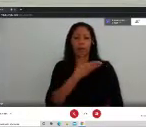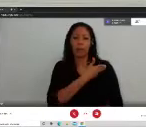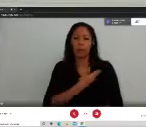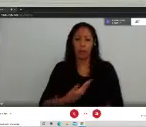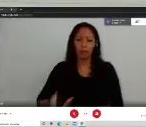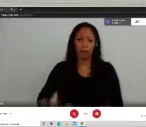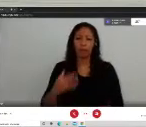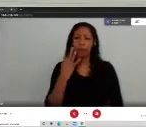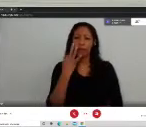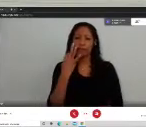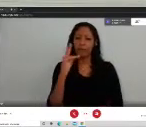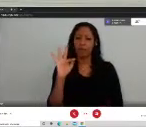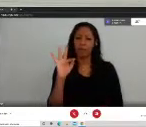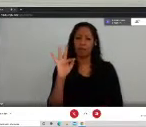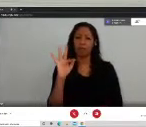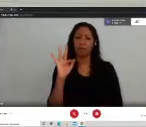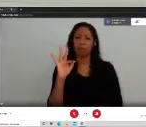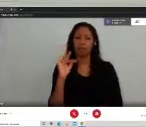acredito que pode ter